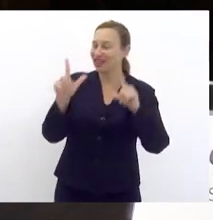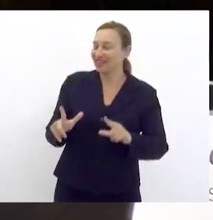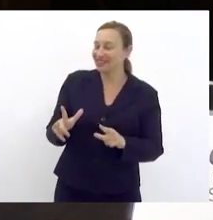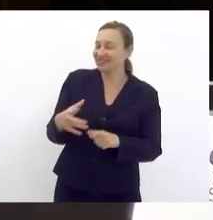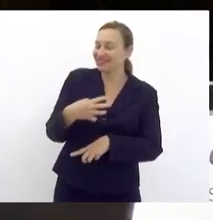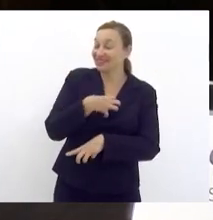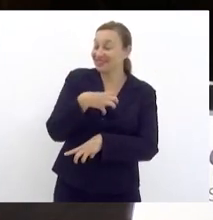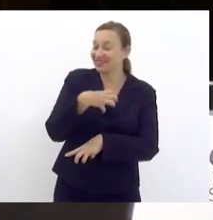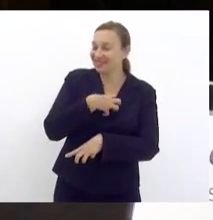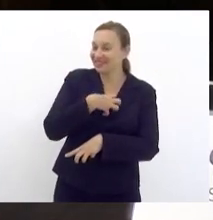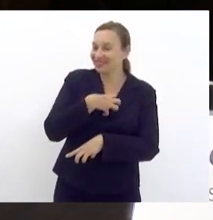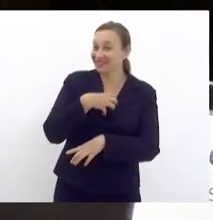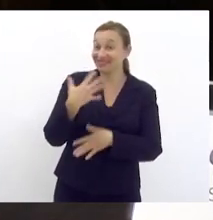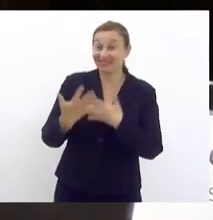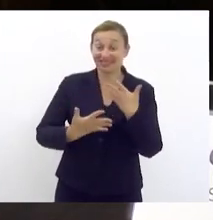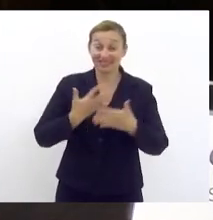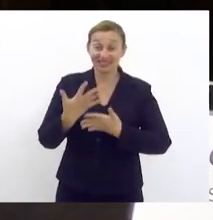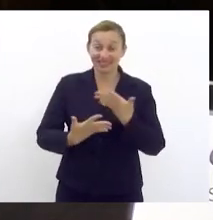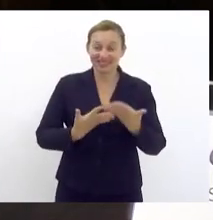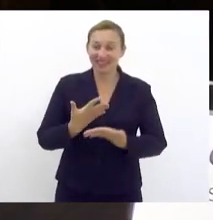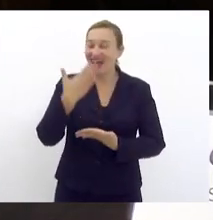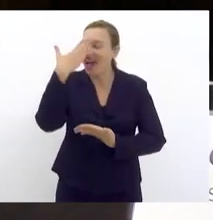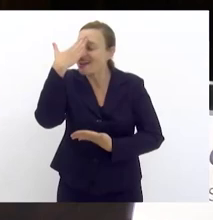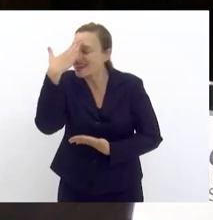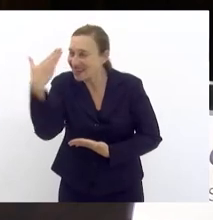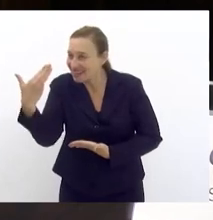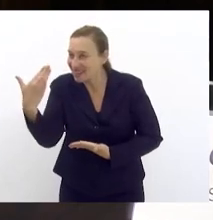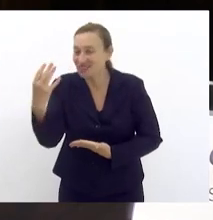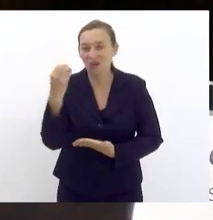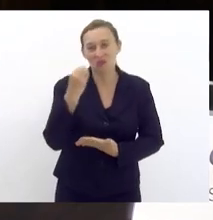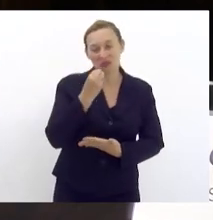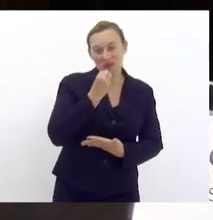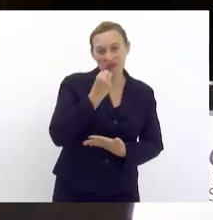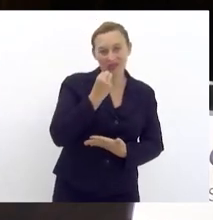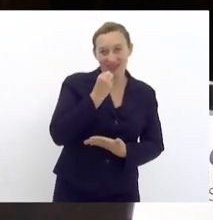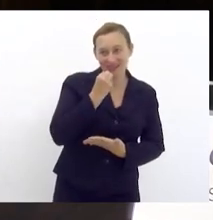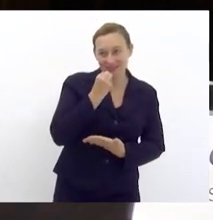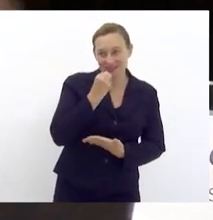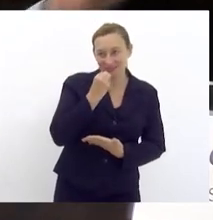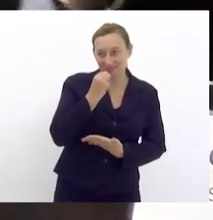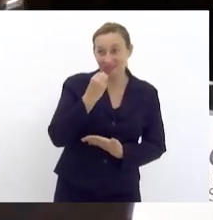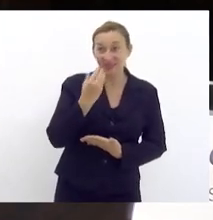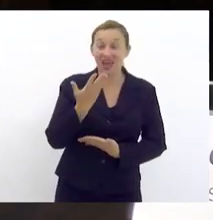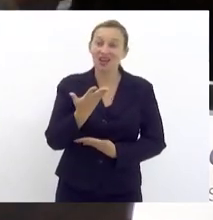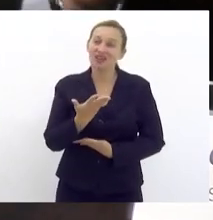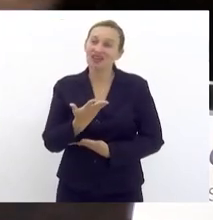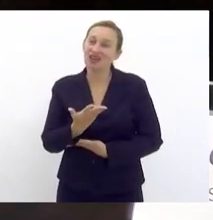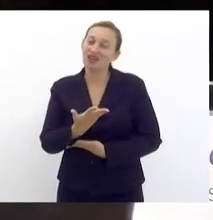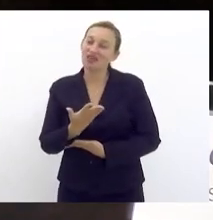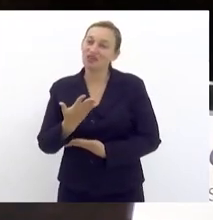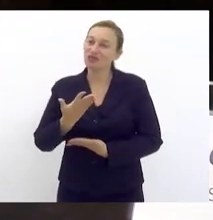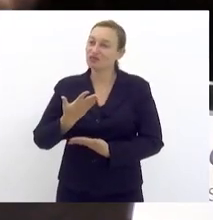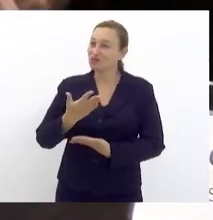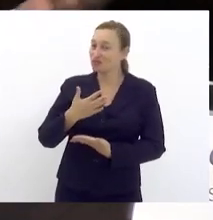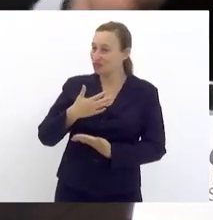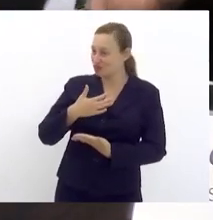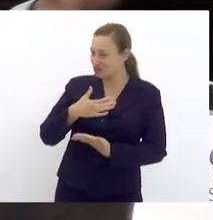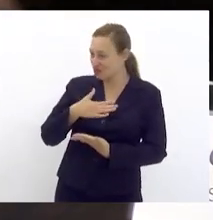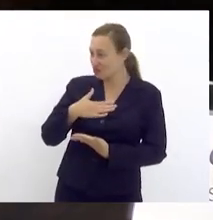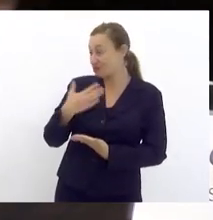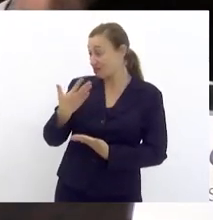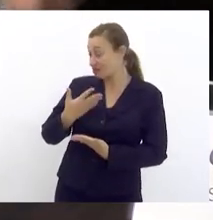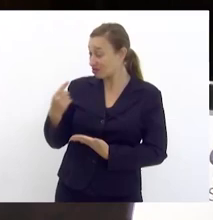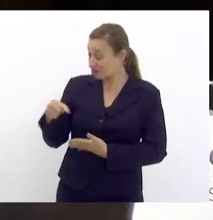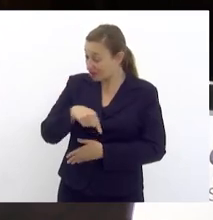muito prestigiado, agradeço a oportunidade. Aos meus ladeados aqui, é uma honra muito